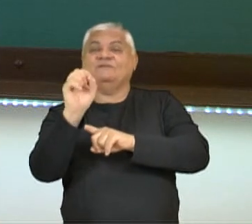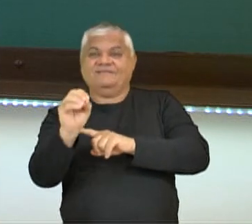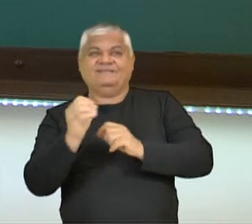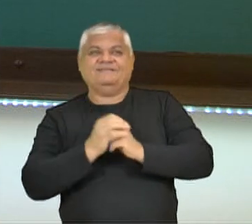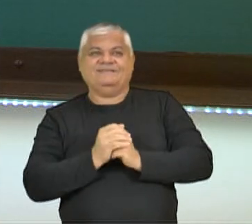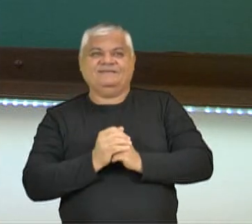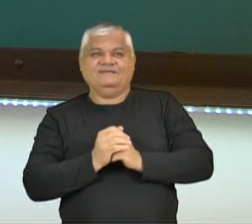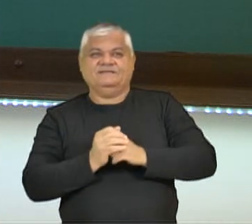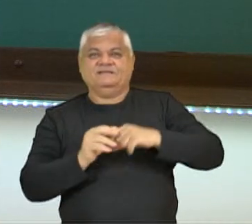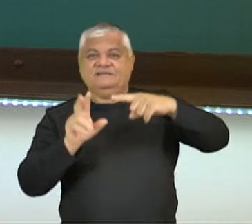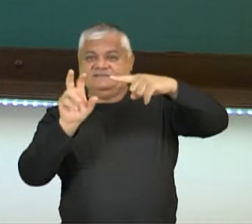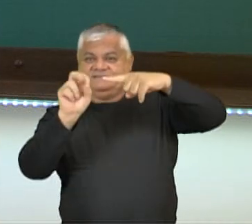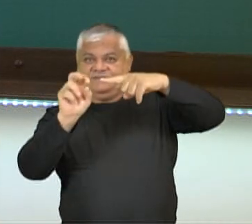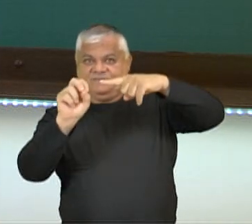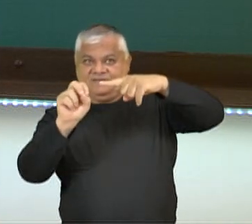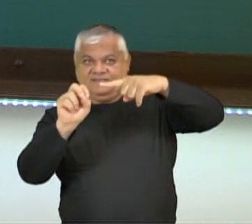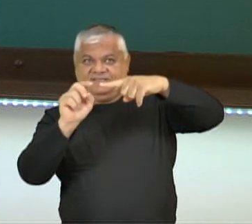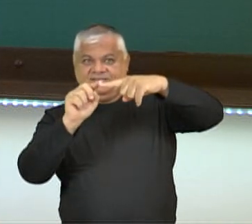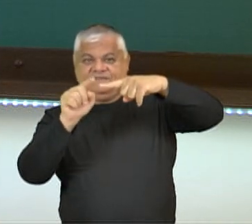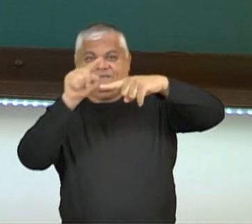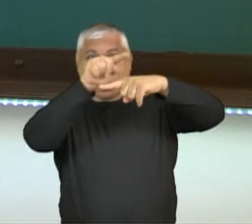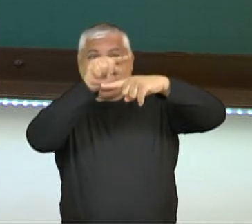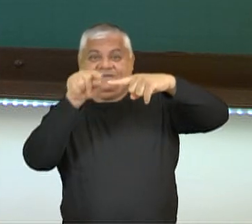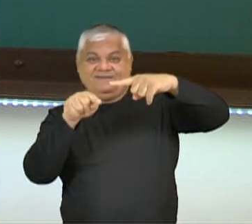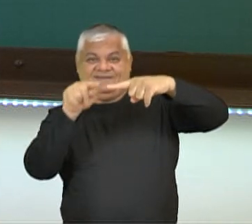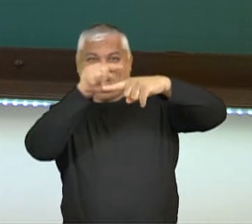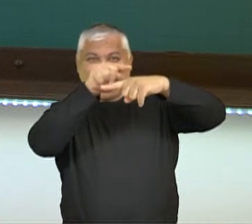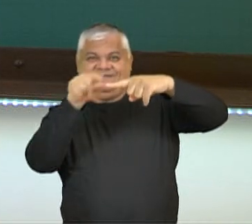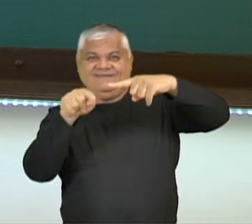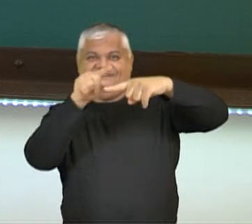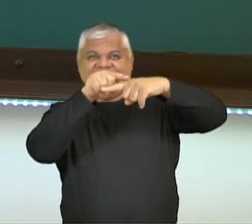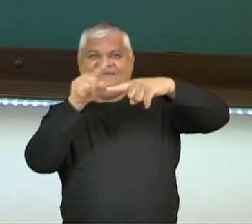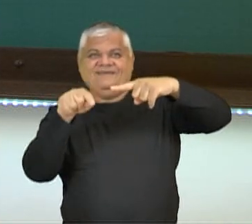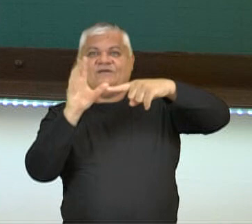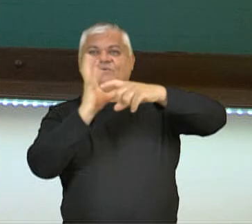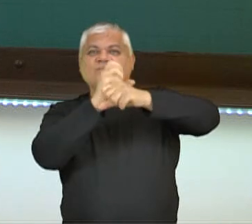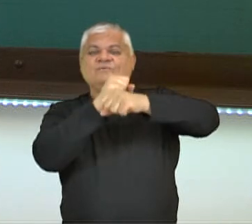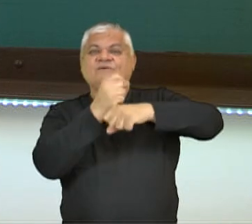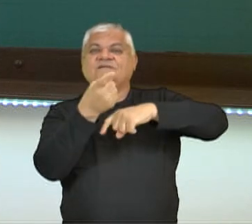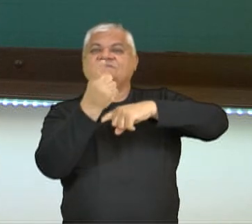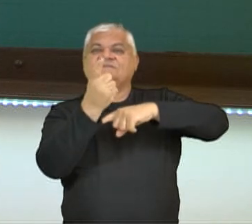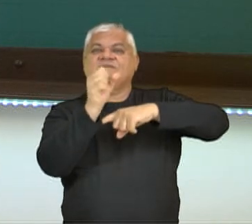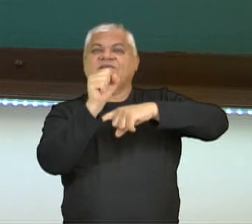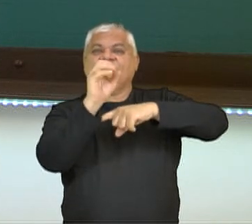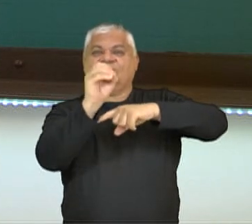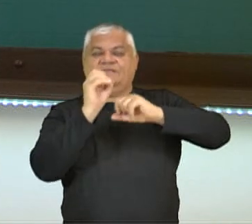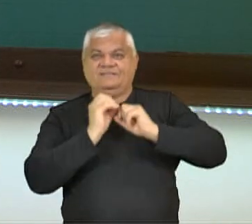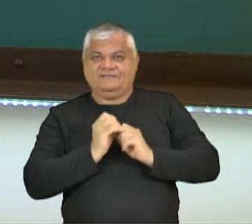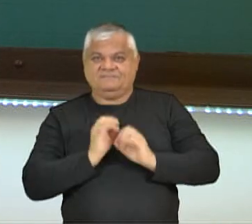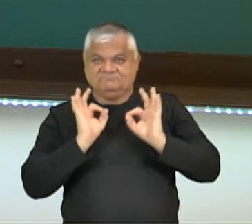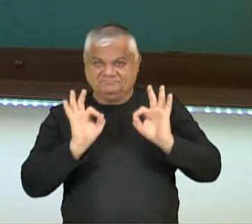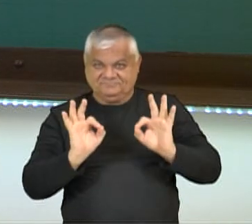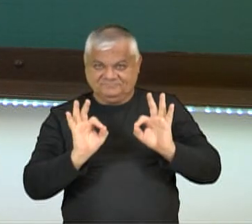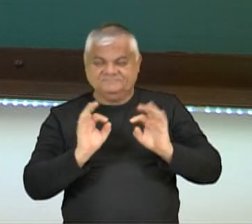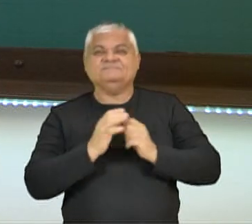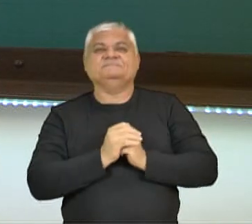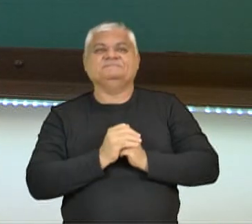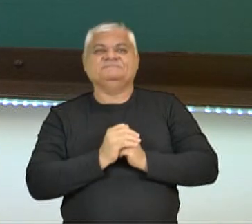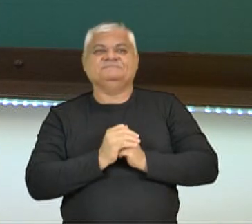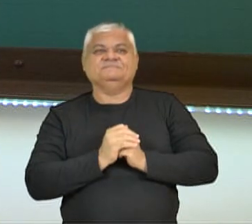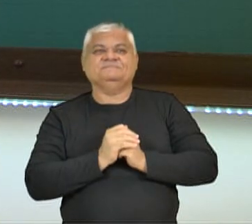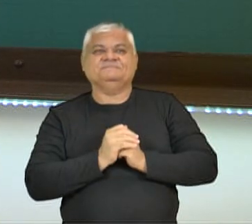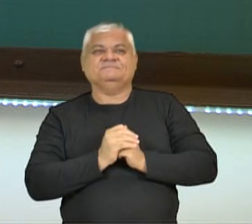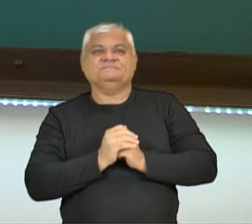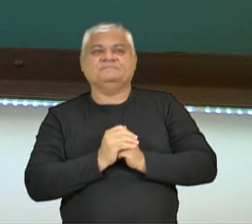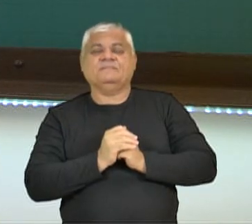graus, ó. 50 mais o alfa somam um ângulo raso, 180